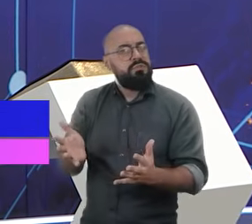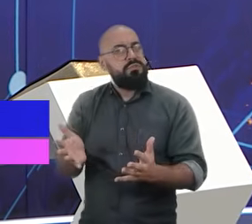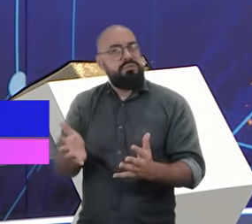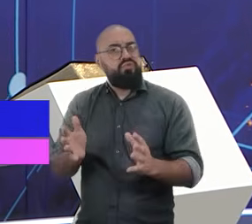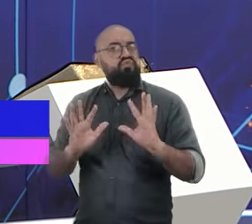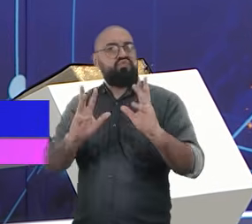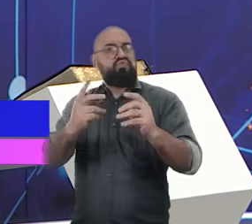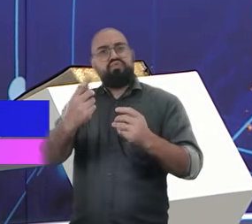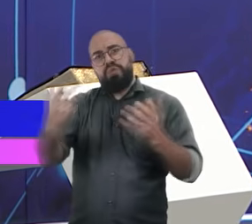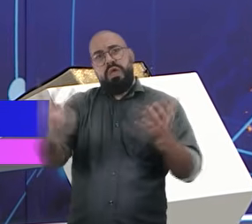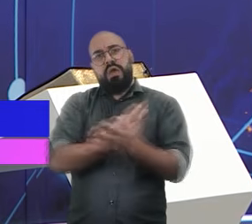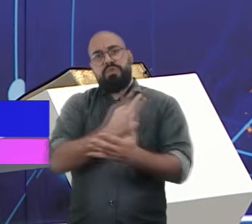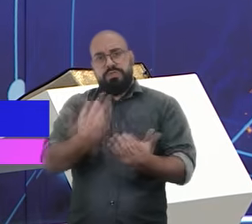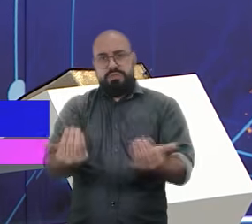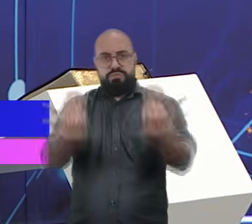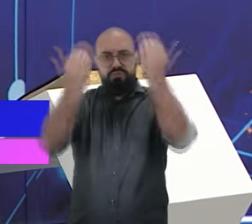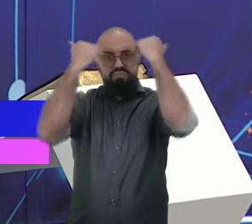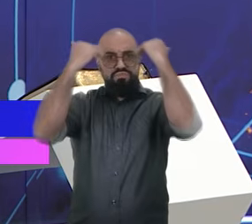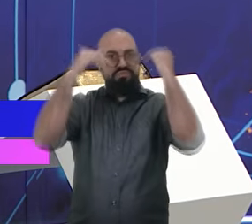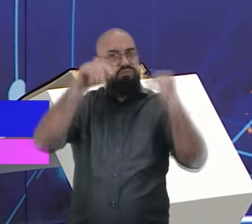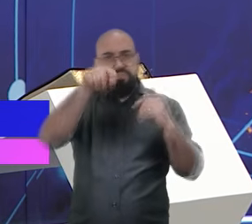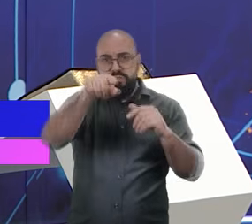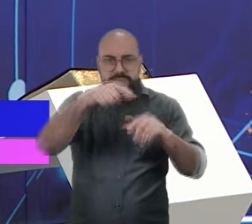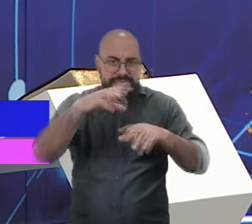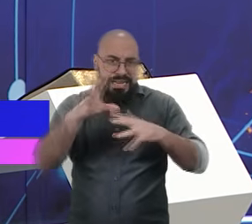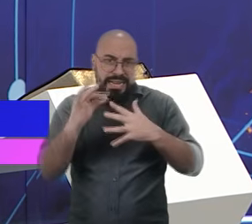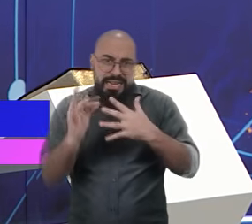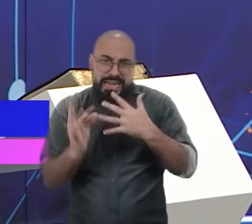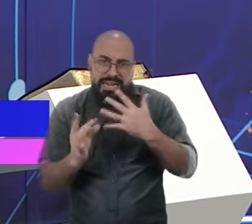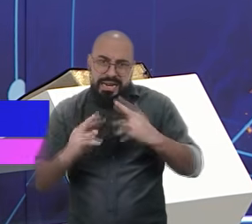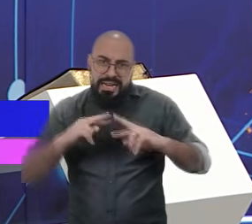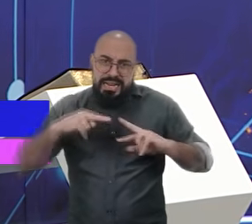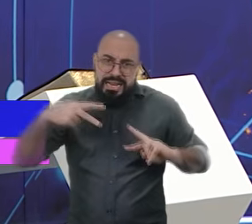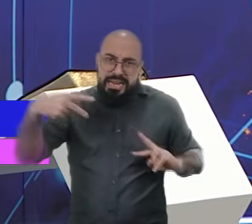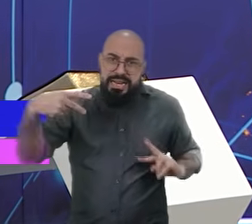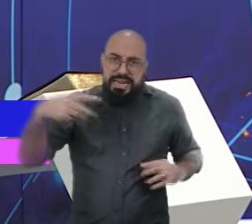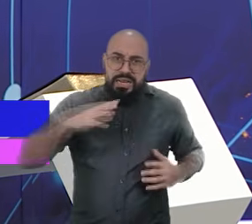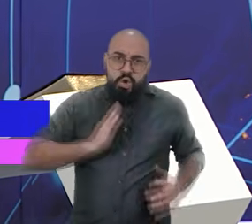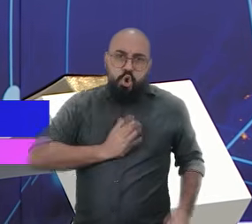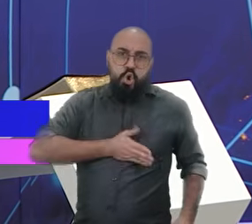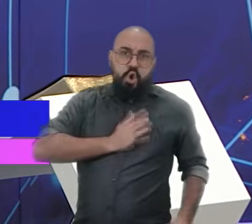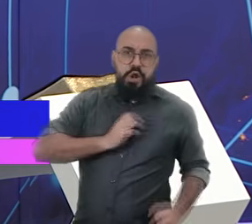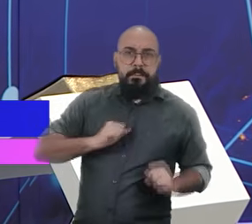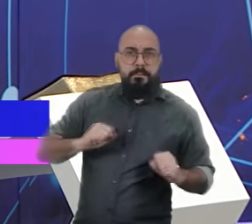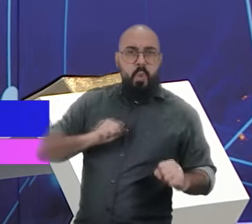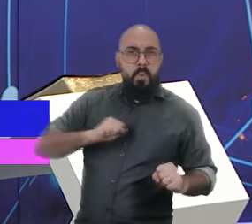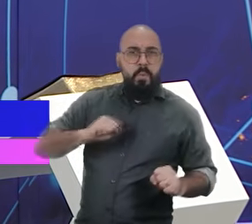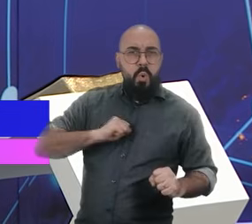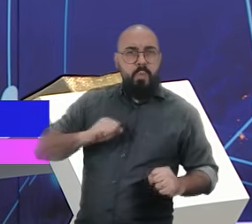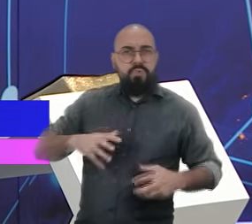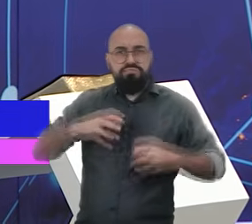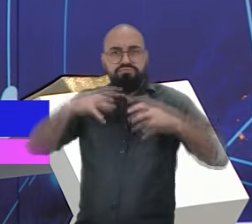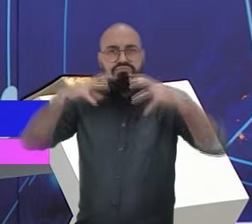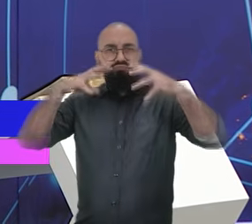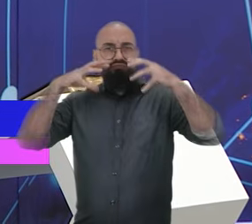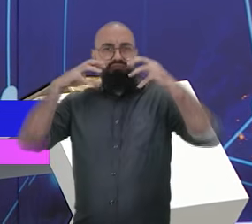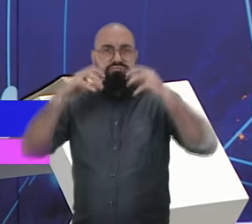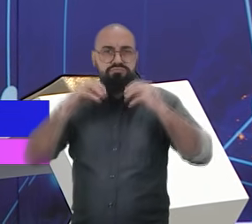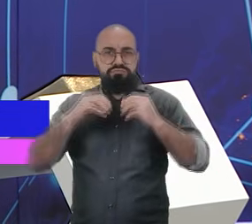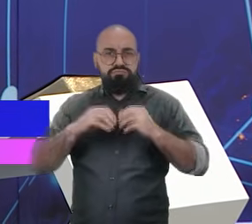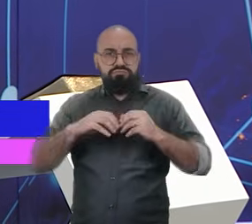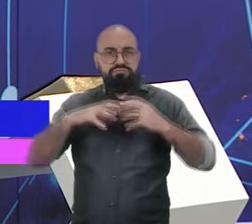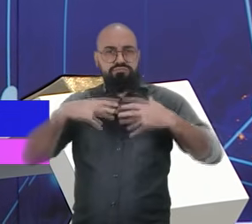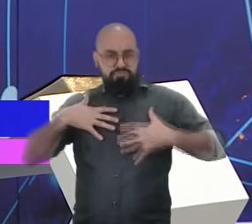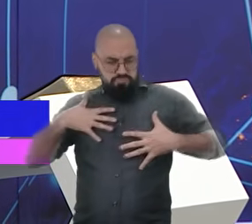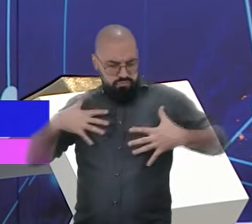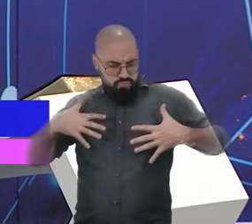nesse momento é algo extremamente difícil. O seu coração que está batendo, os seus pulmões absorvendo oxigênio,